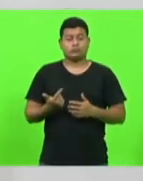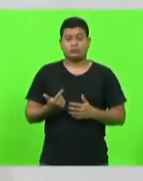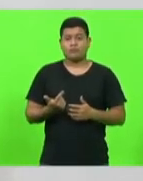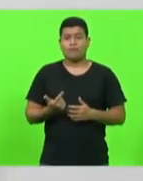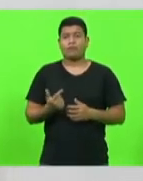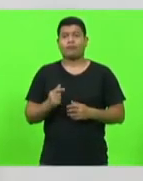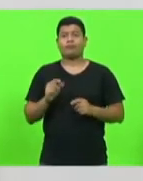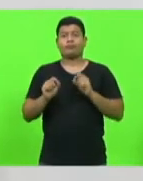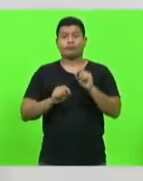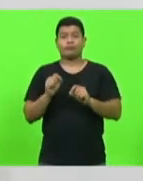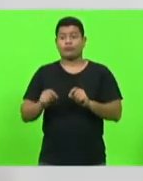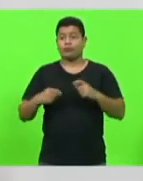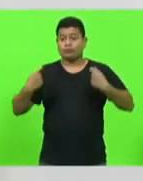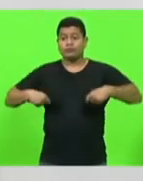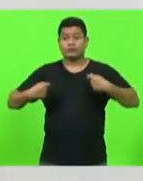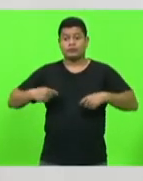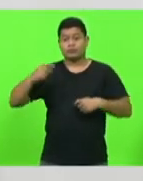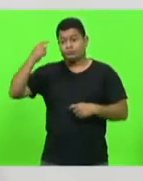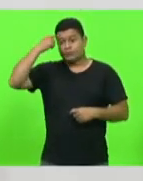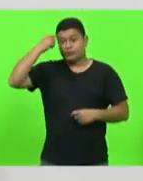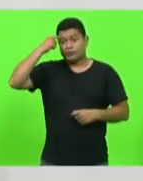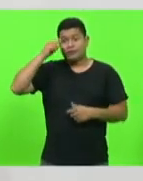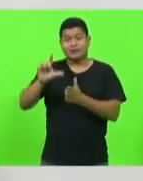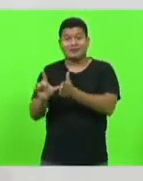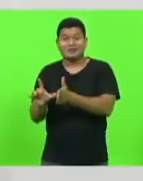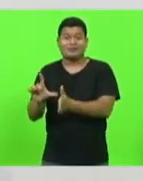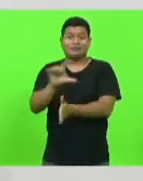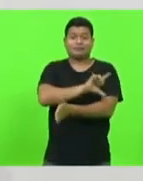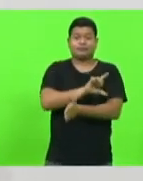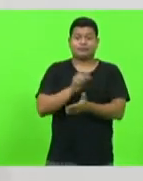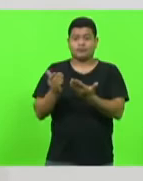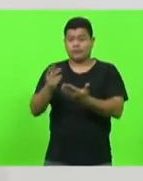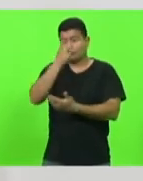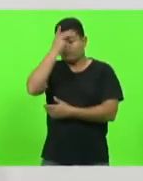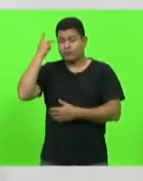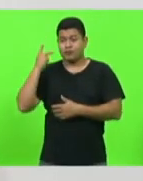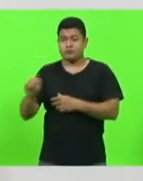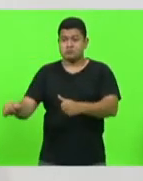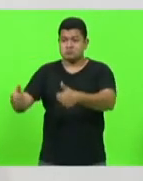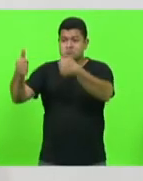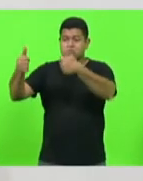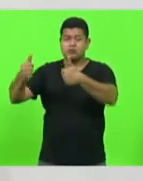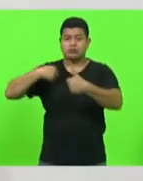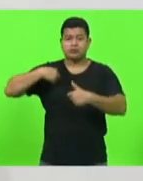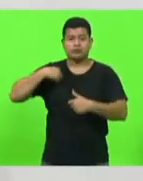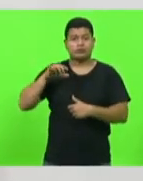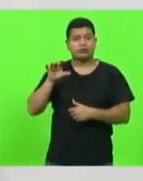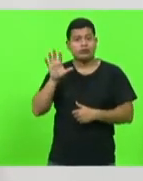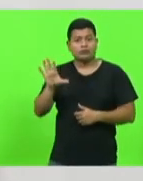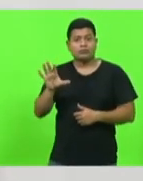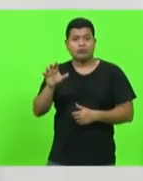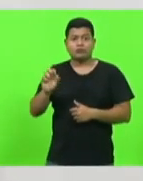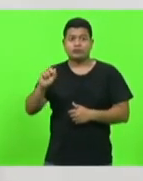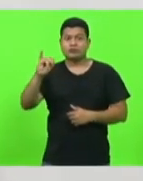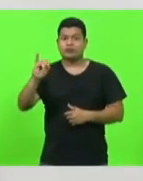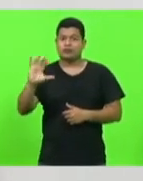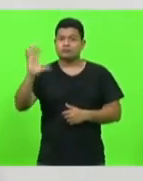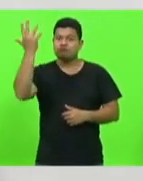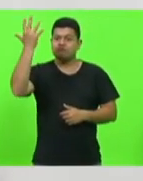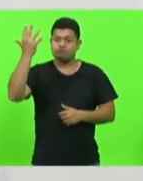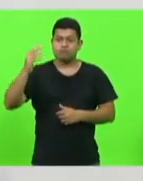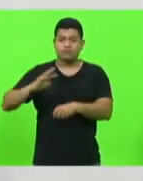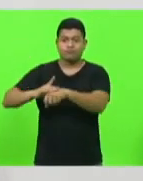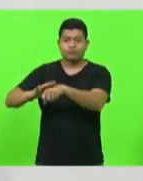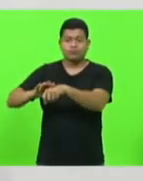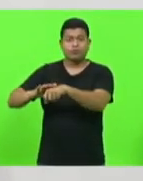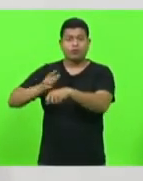que chegar antes que as pessoas fiquem doentes. Esse é o trabalho preventivo. Essa é a missão, essa é